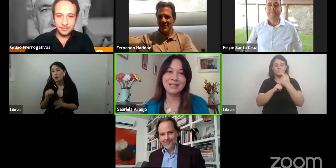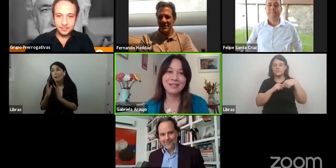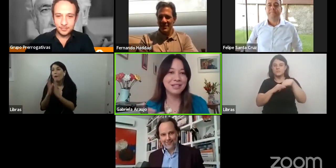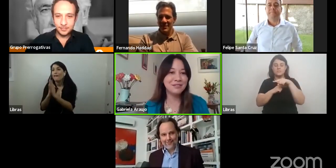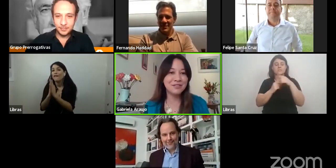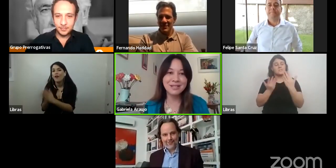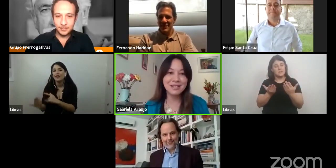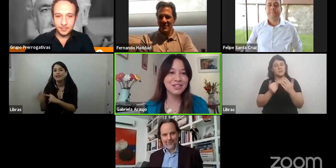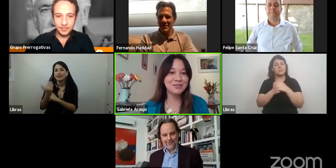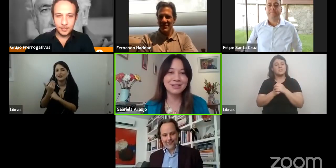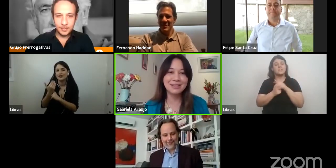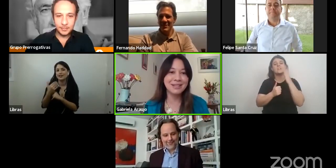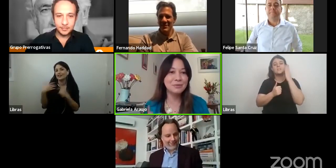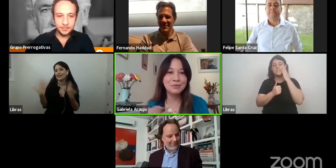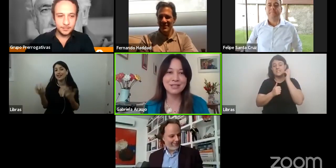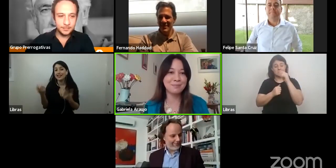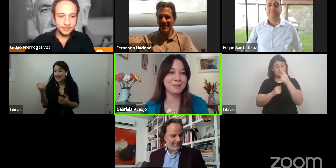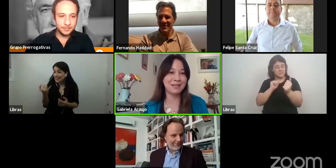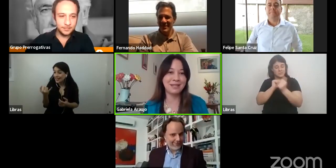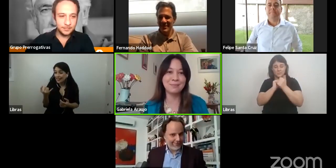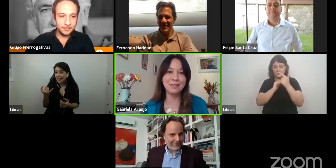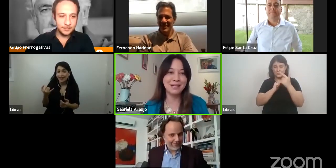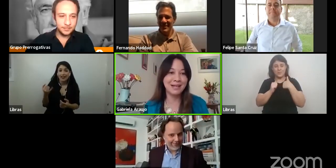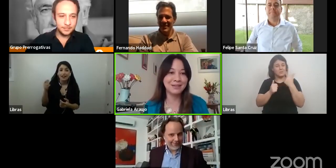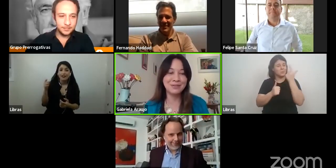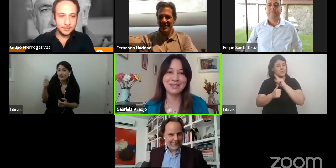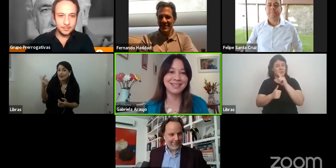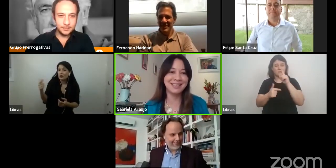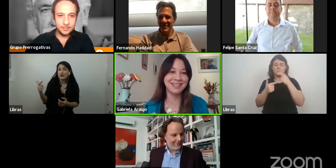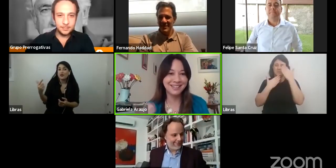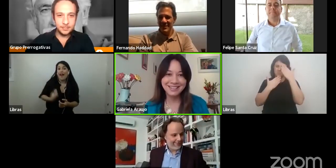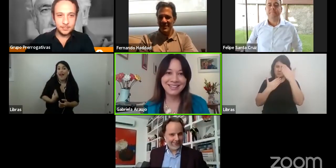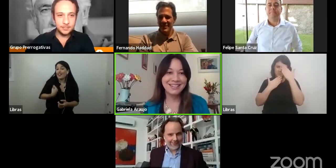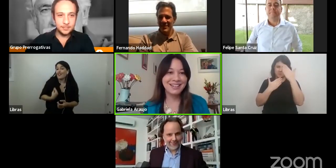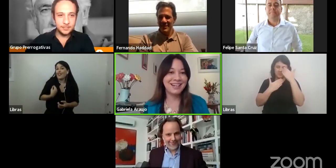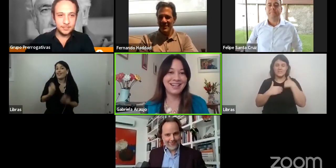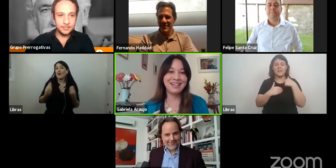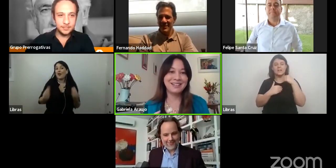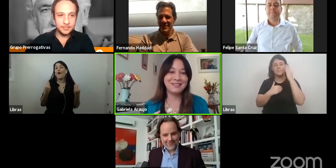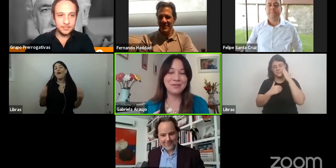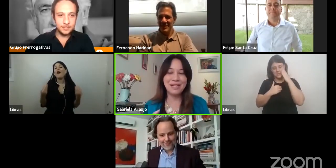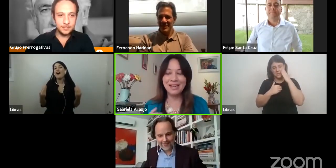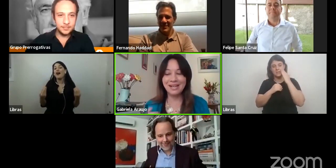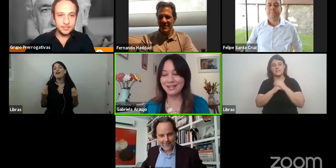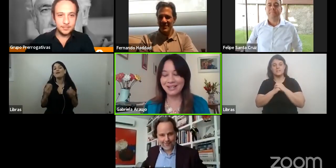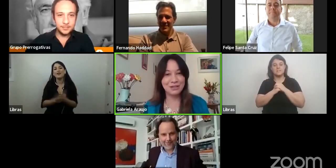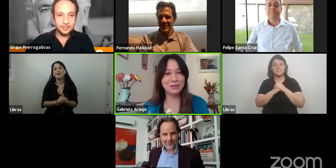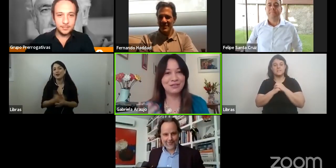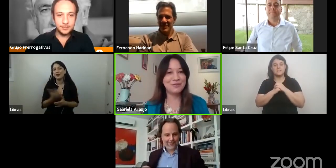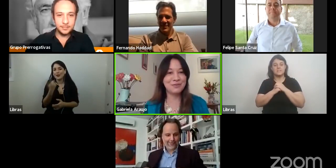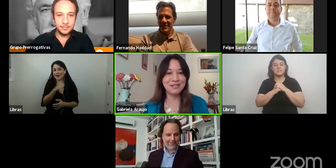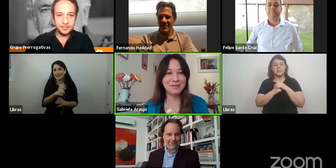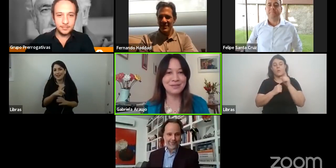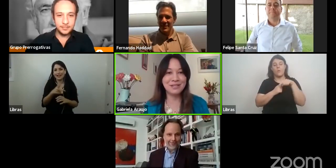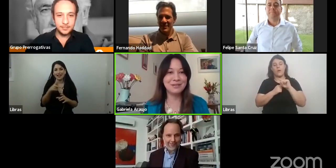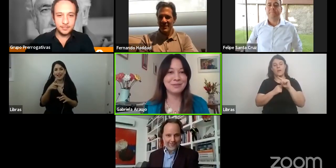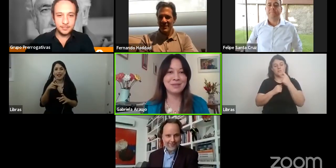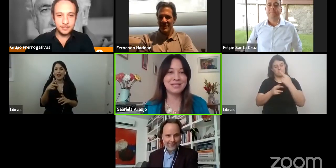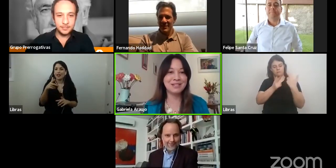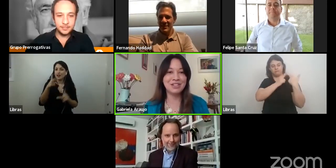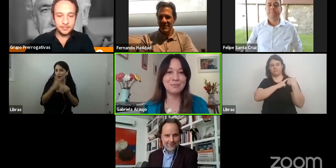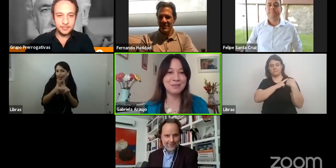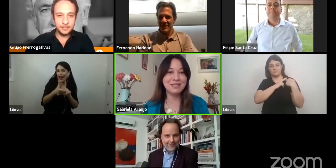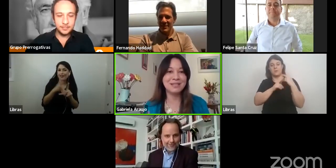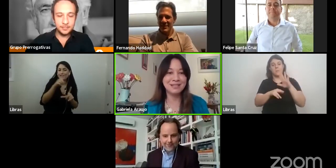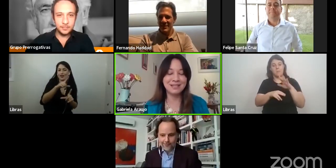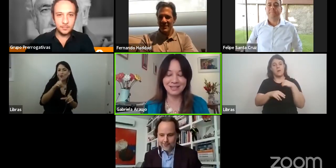Bruno, sem você a gente não ia ter nenhum desses painéis. Obrigada, eu sei que não é a sua função isso,